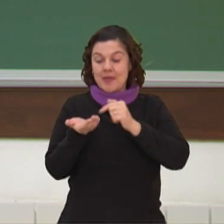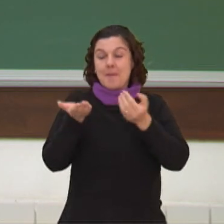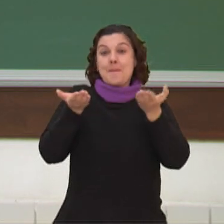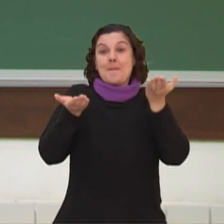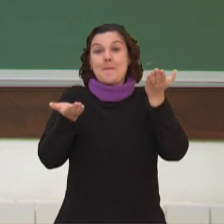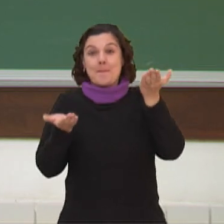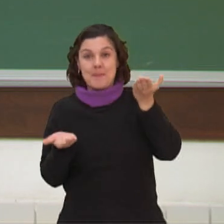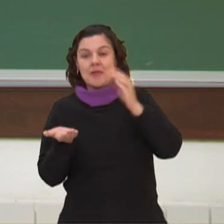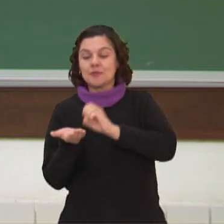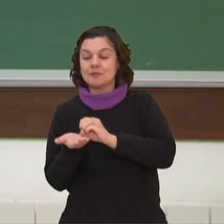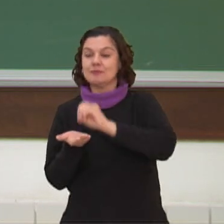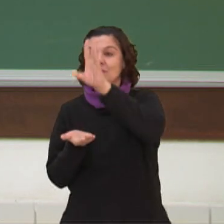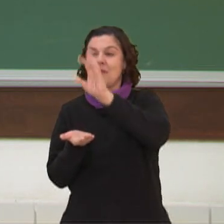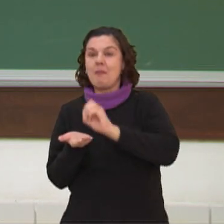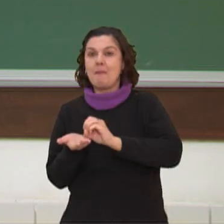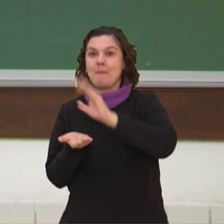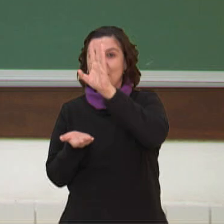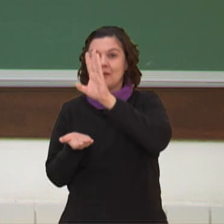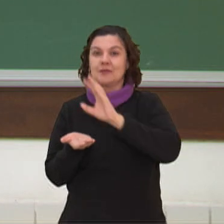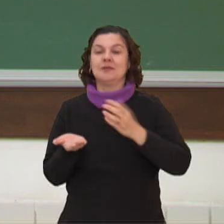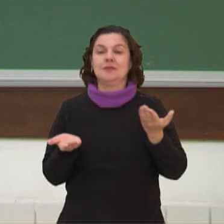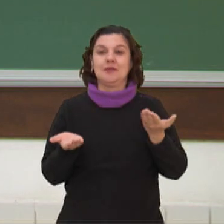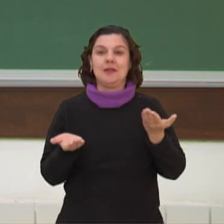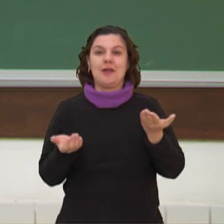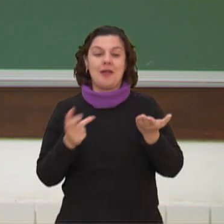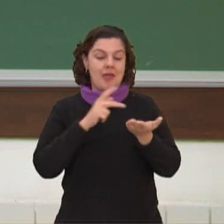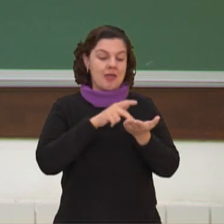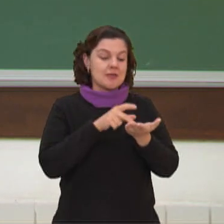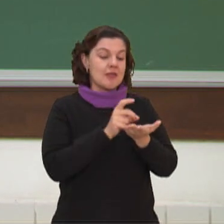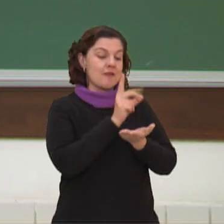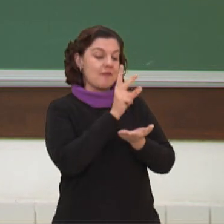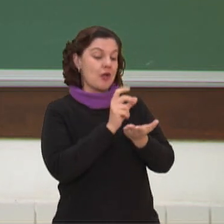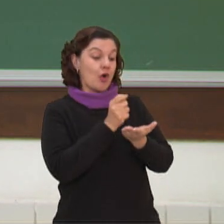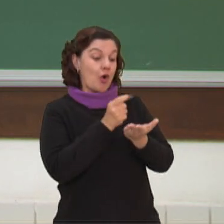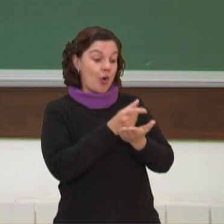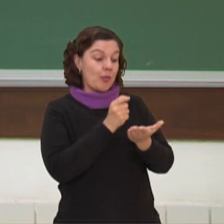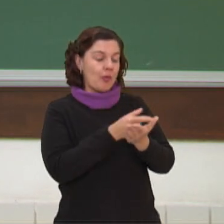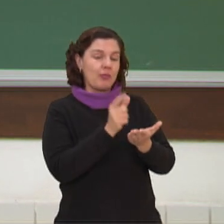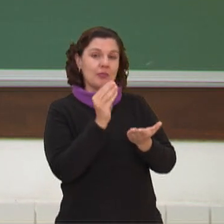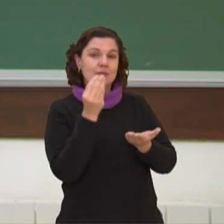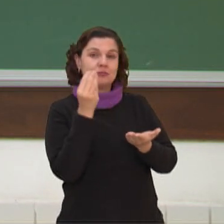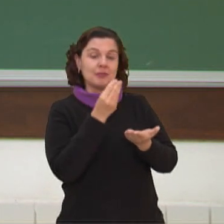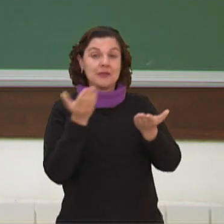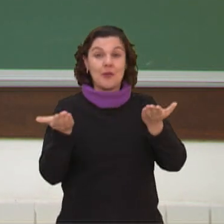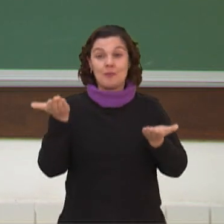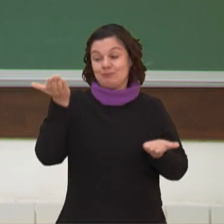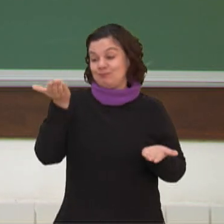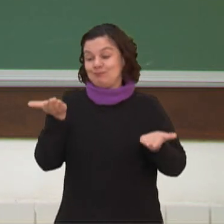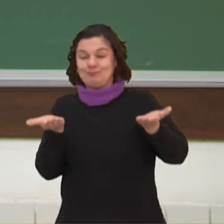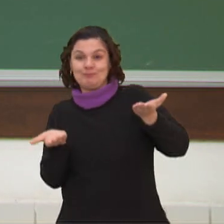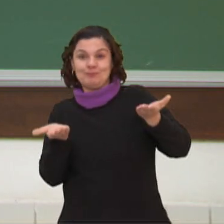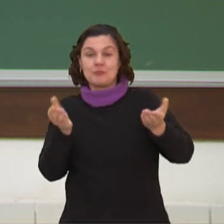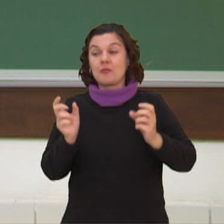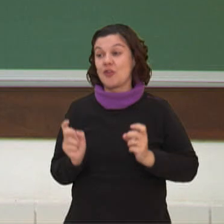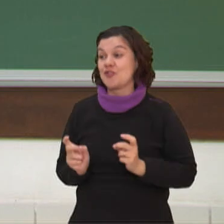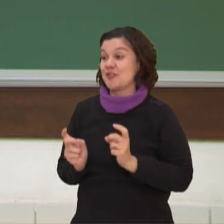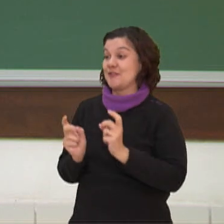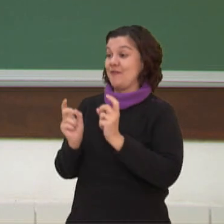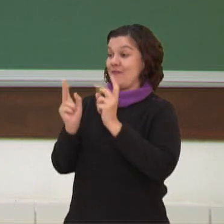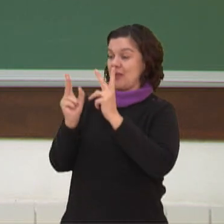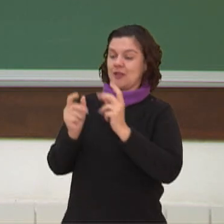não industrializados. Esta compra e venda na balança pesa muito quando a gente